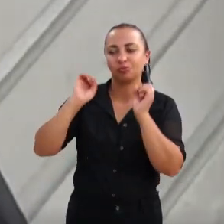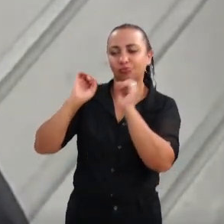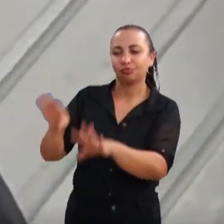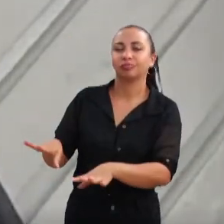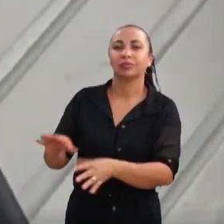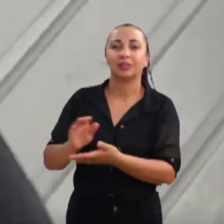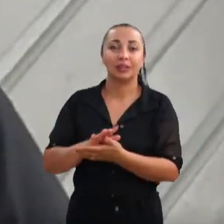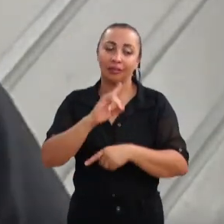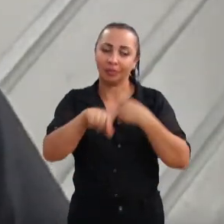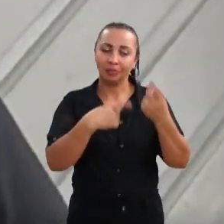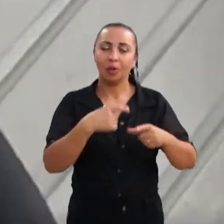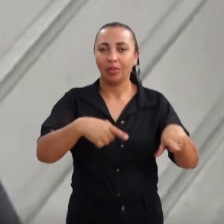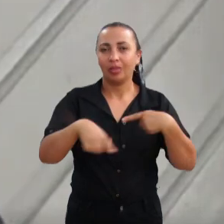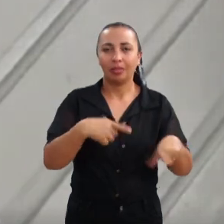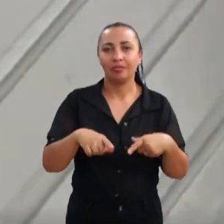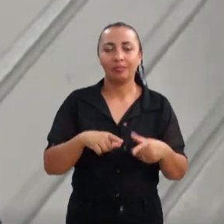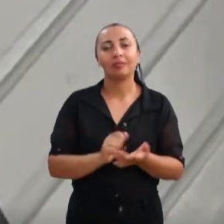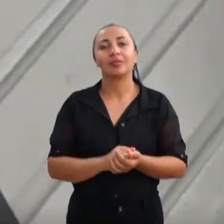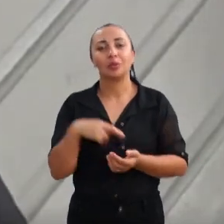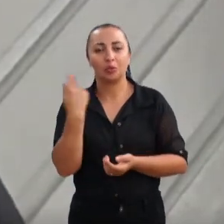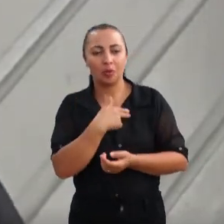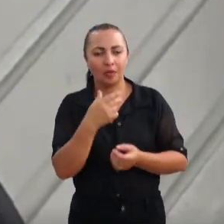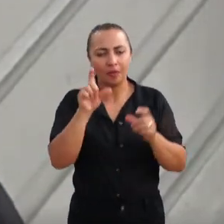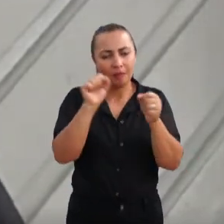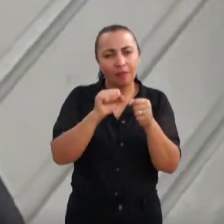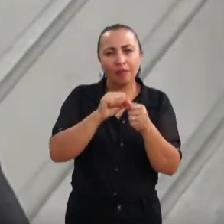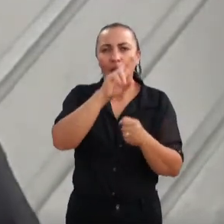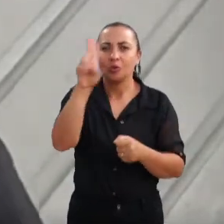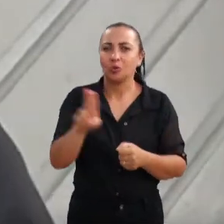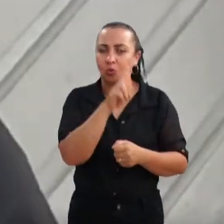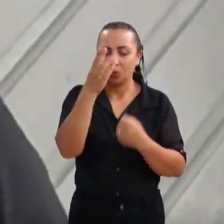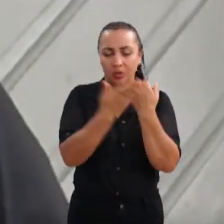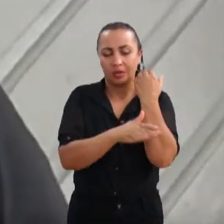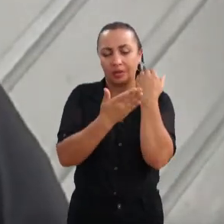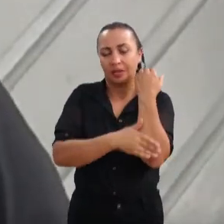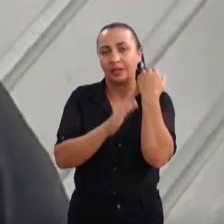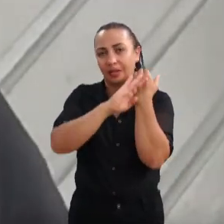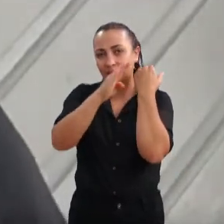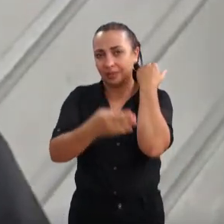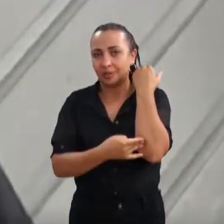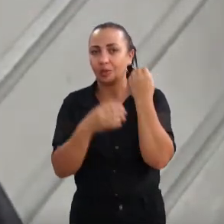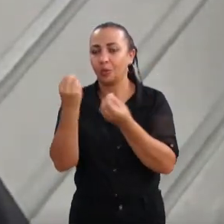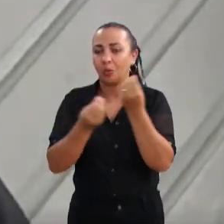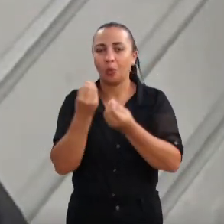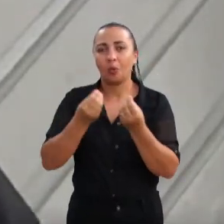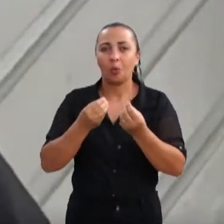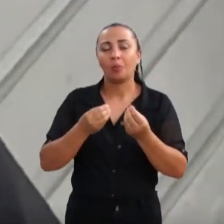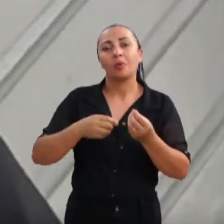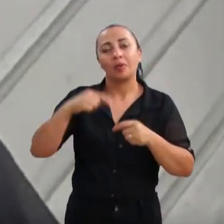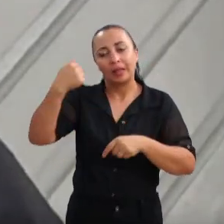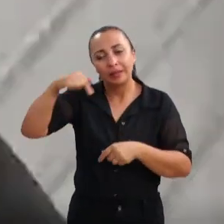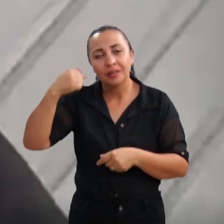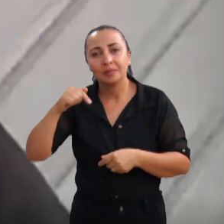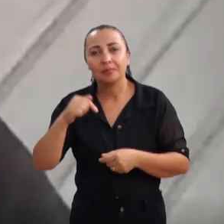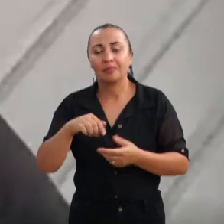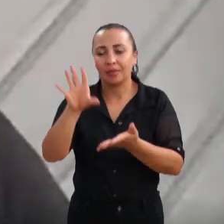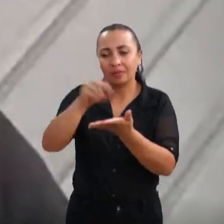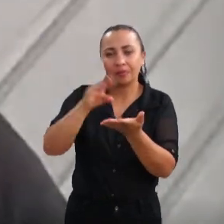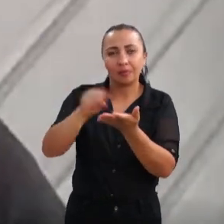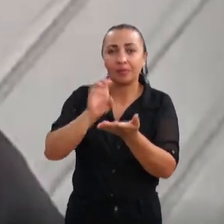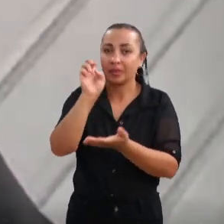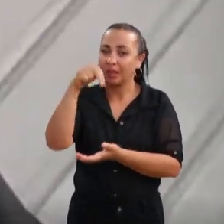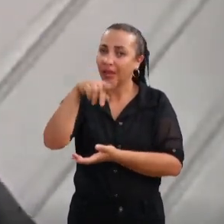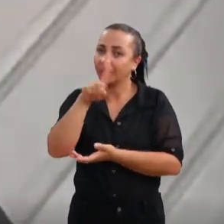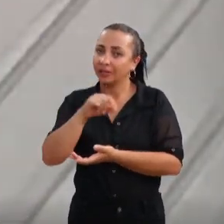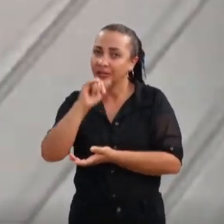Então, através desse trabalho, né, a gente fez o uso, né, da casca da jaca como substrato no processo de fermentação em